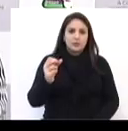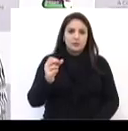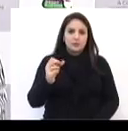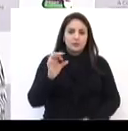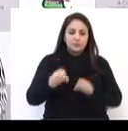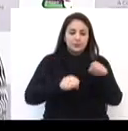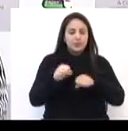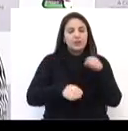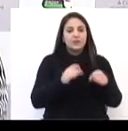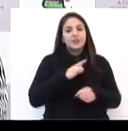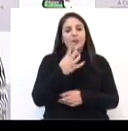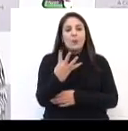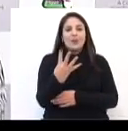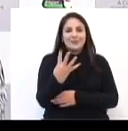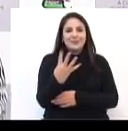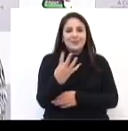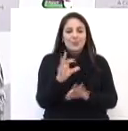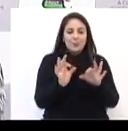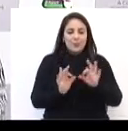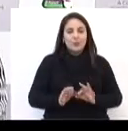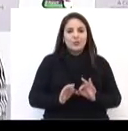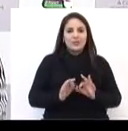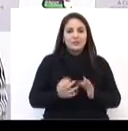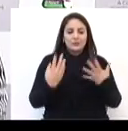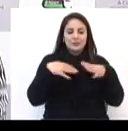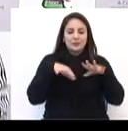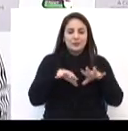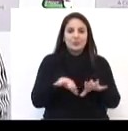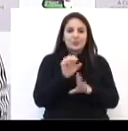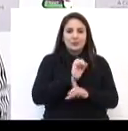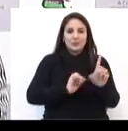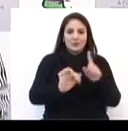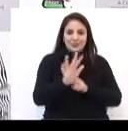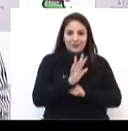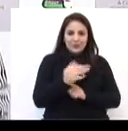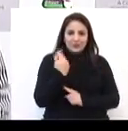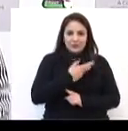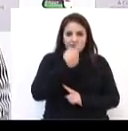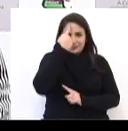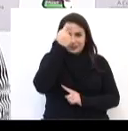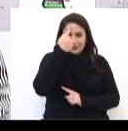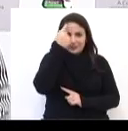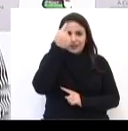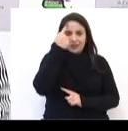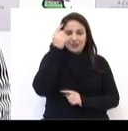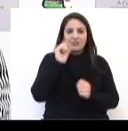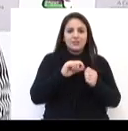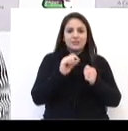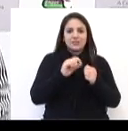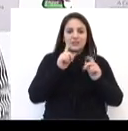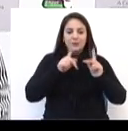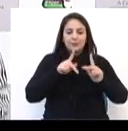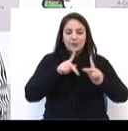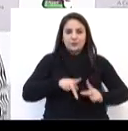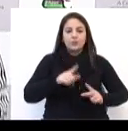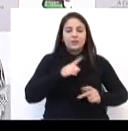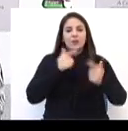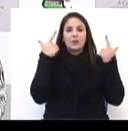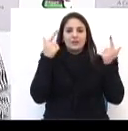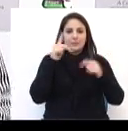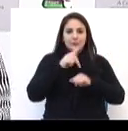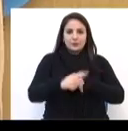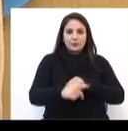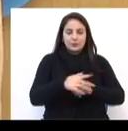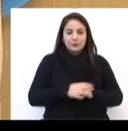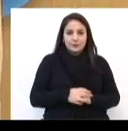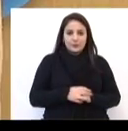bicicletas nessas condições. É um projeto de inclusão social. A nossa ideia é fazer com que essa pessoa também possa ter esse lazer em